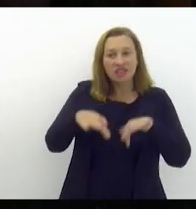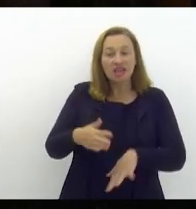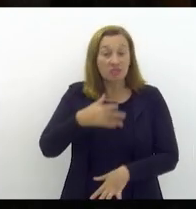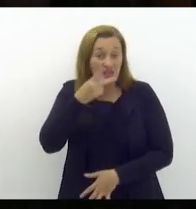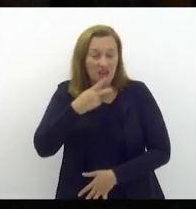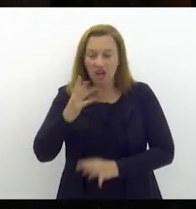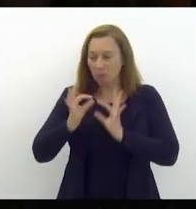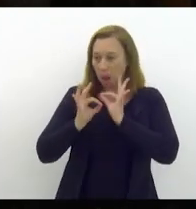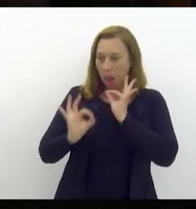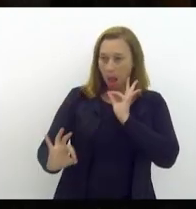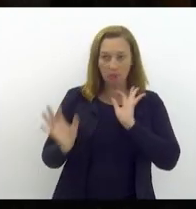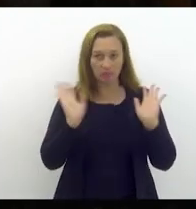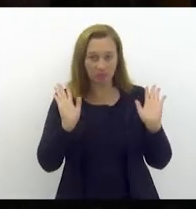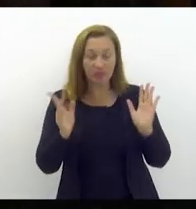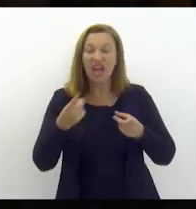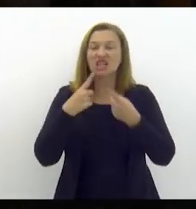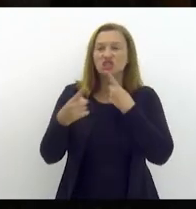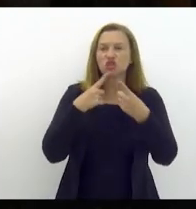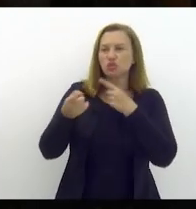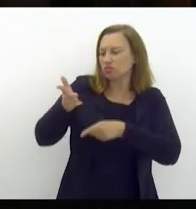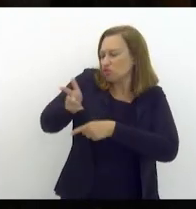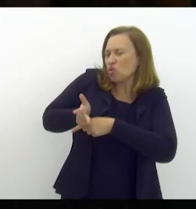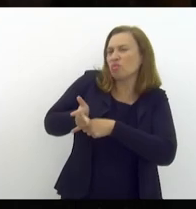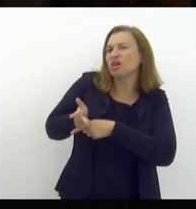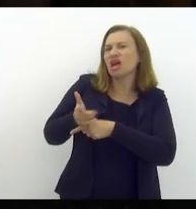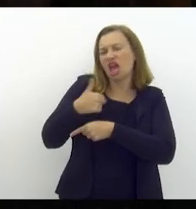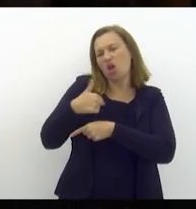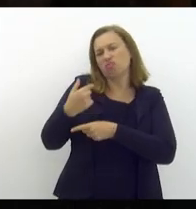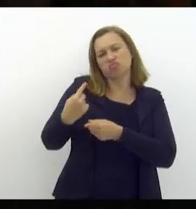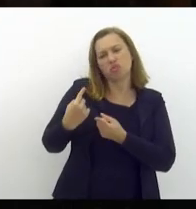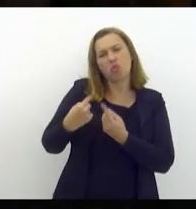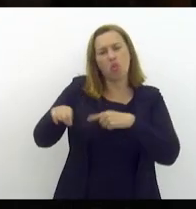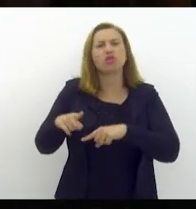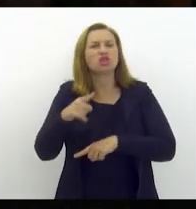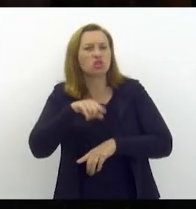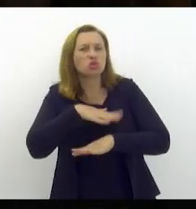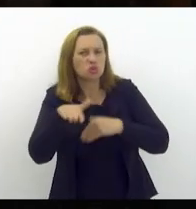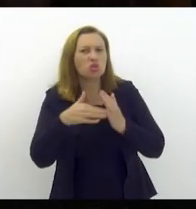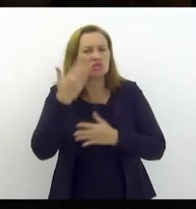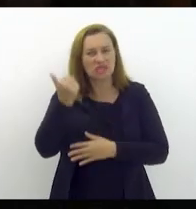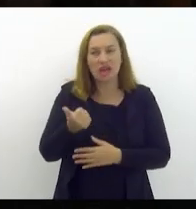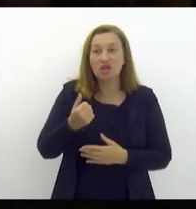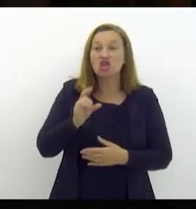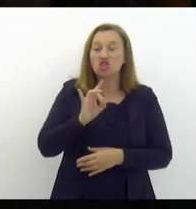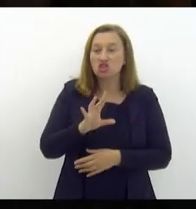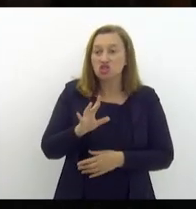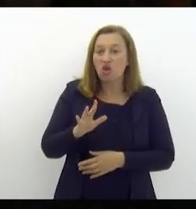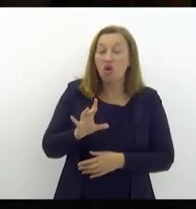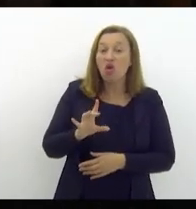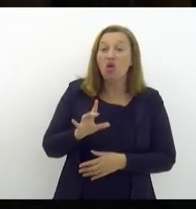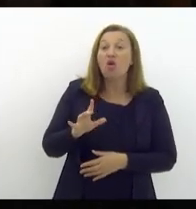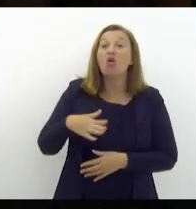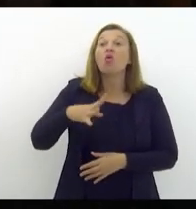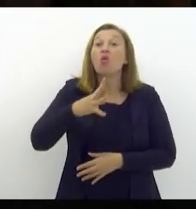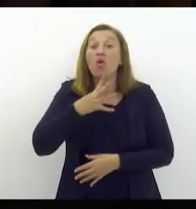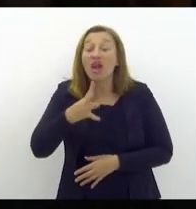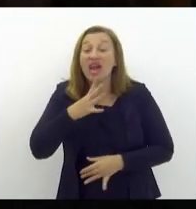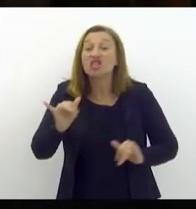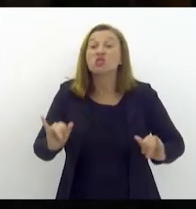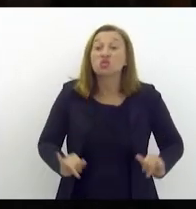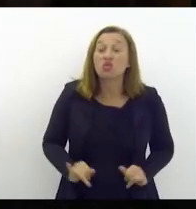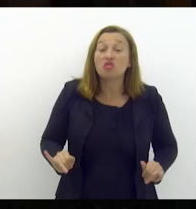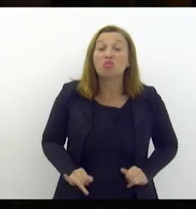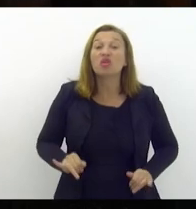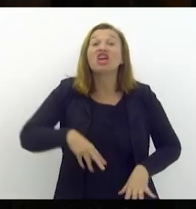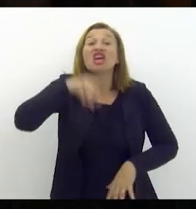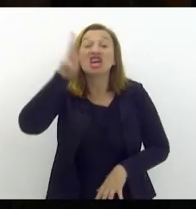que eu não vou alongar muito, que essa discussão de câmera, todo mundo sabe que eu sou contra isso, que só sabe a dor quem vive a dor. Só sabe